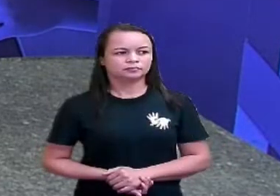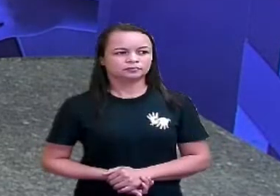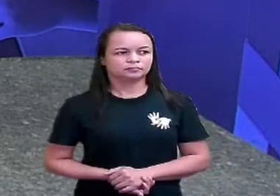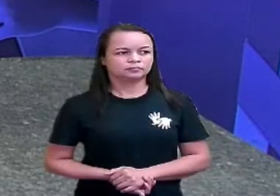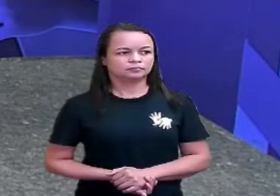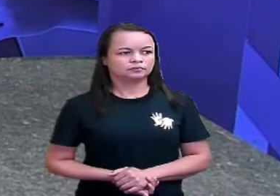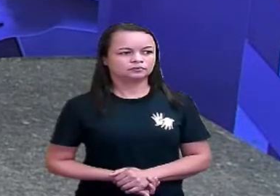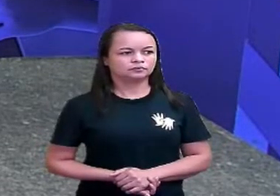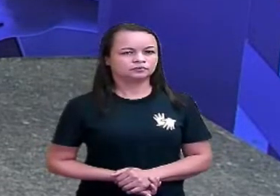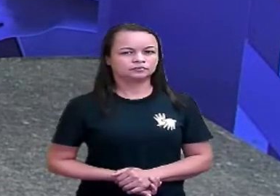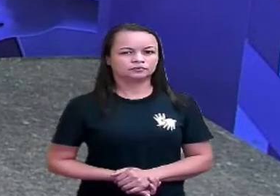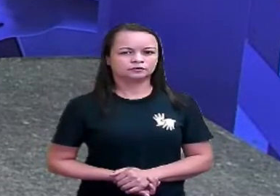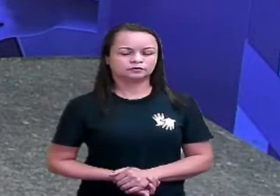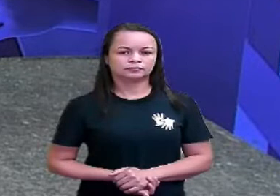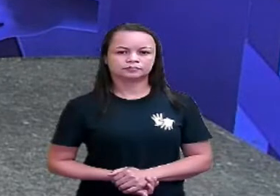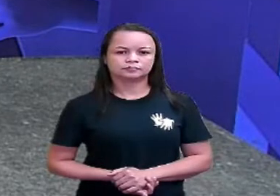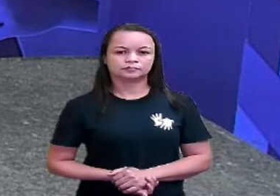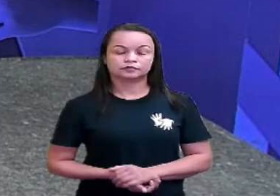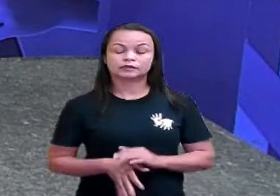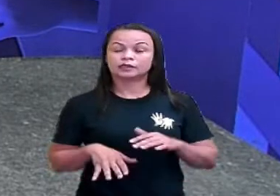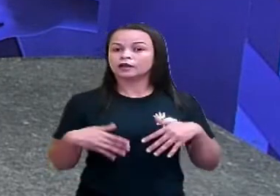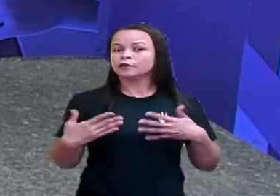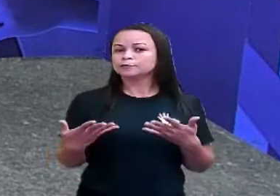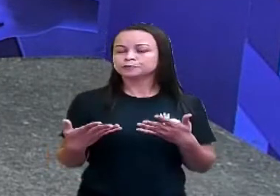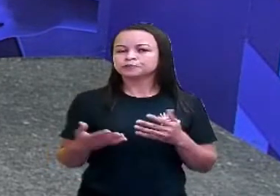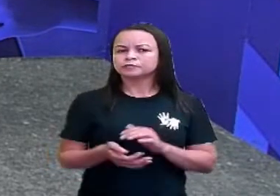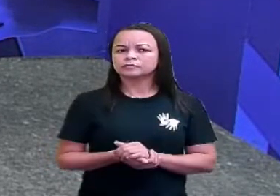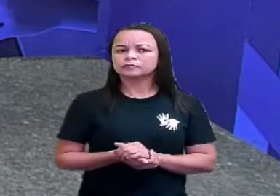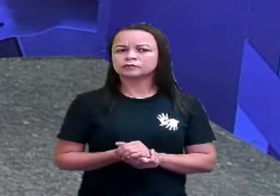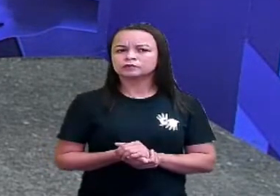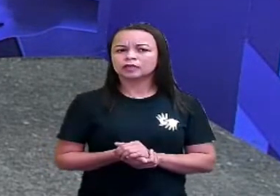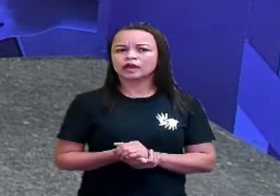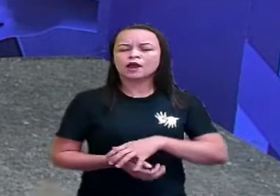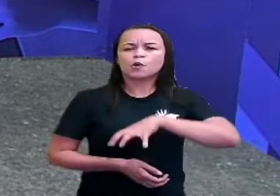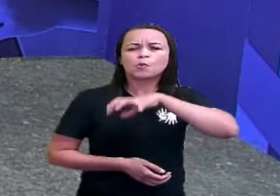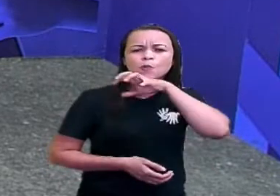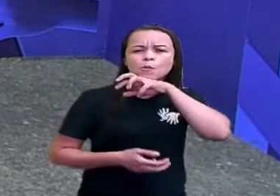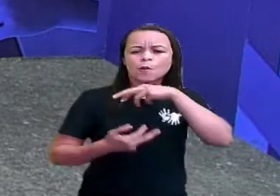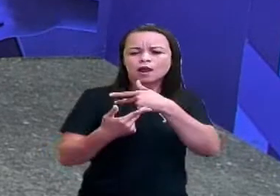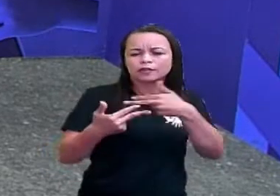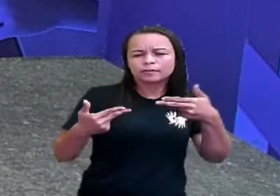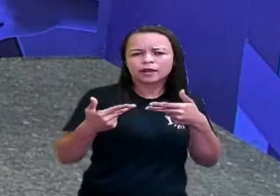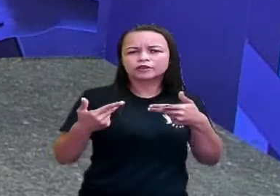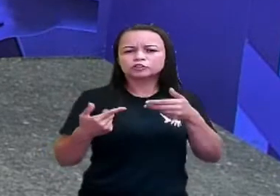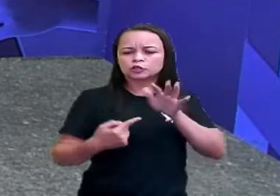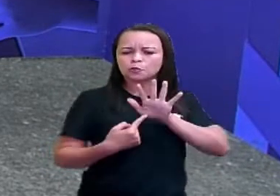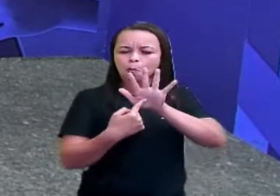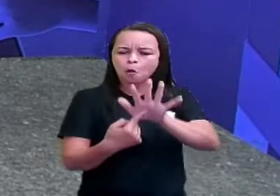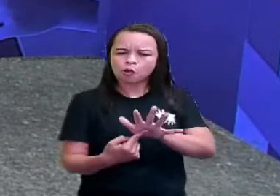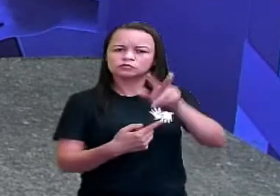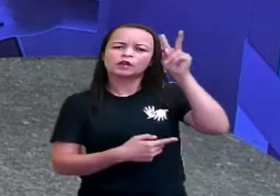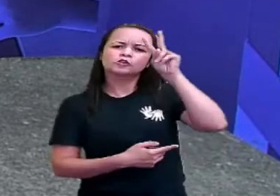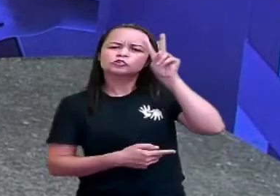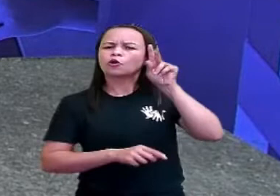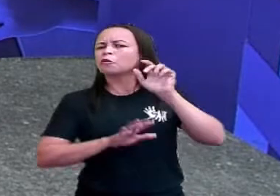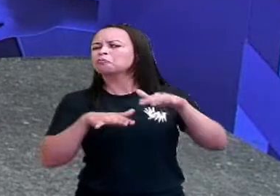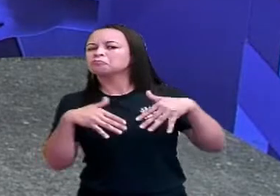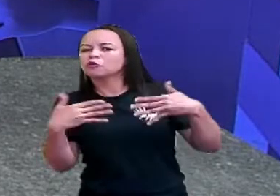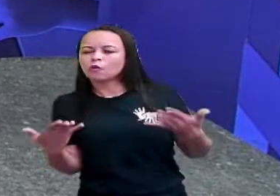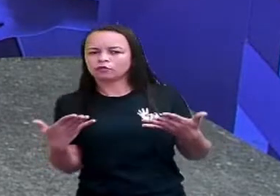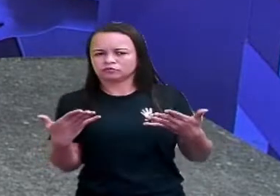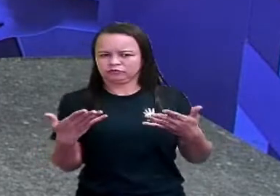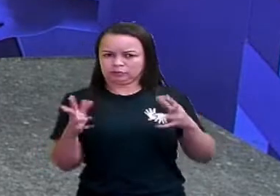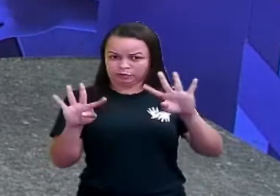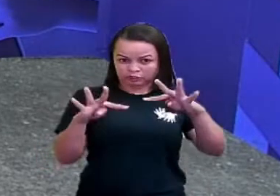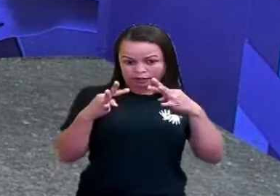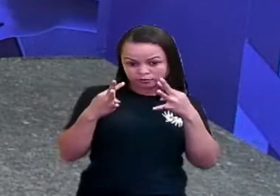as perguntas serão: quais os animais que apareceram na história? Vocês prestaram atenção? Não as fantasias, eu quero